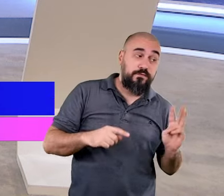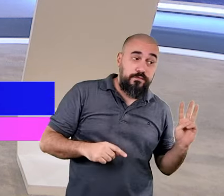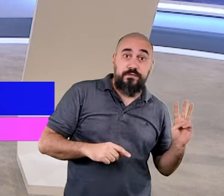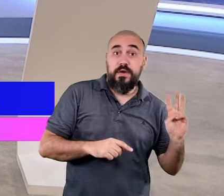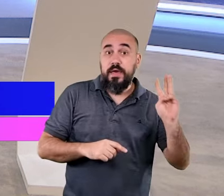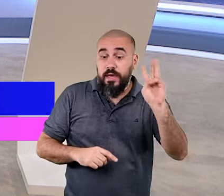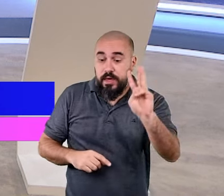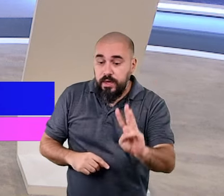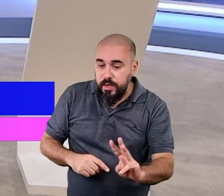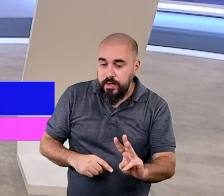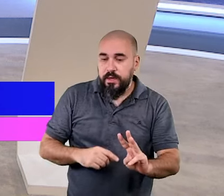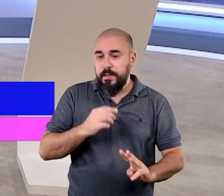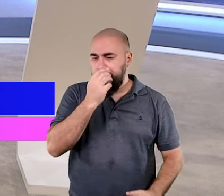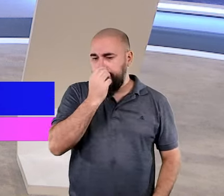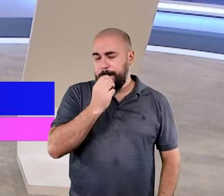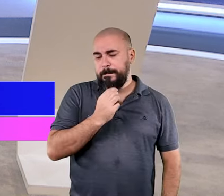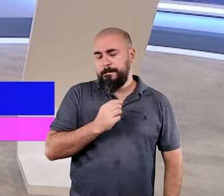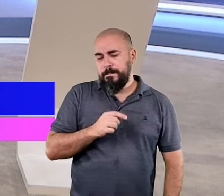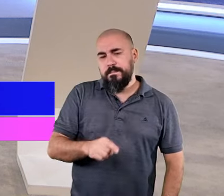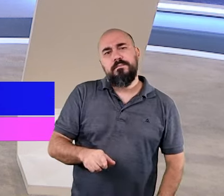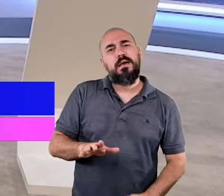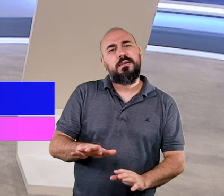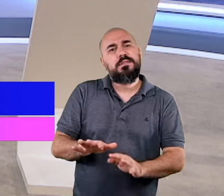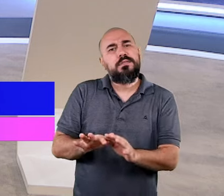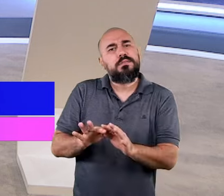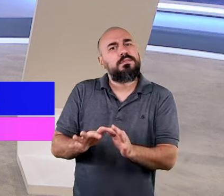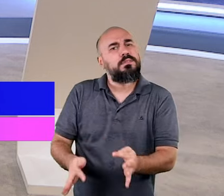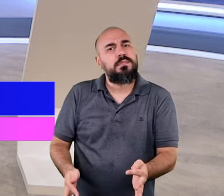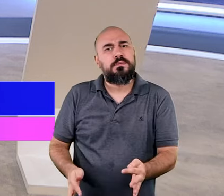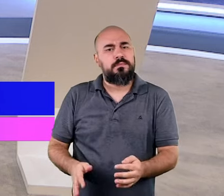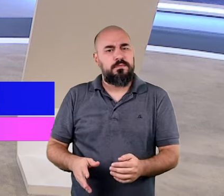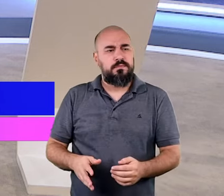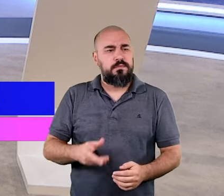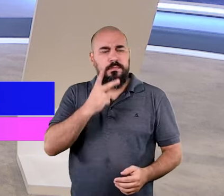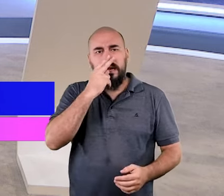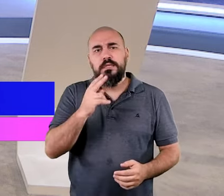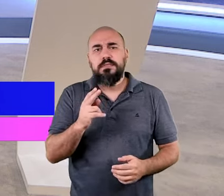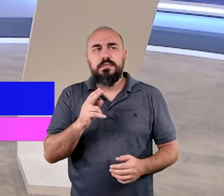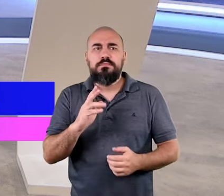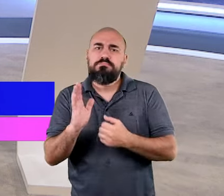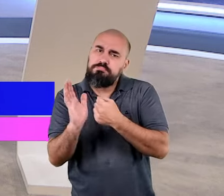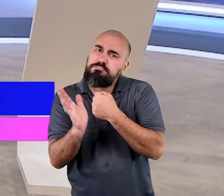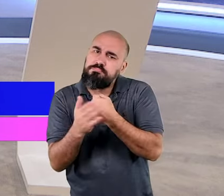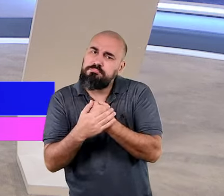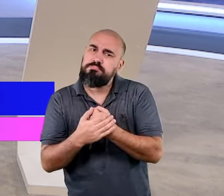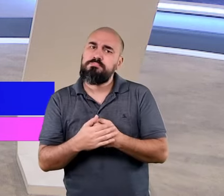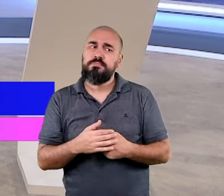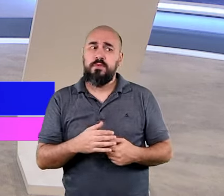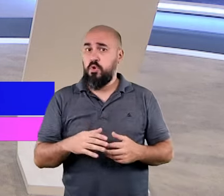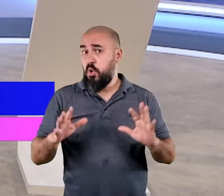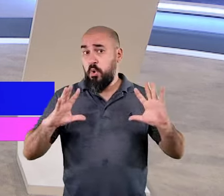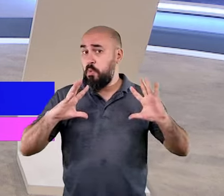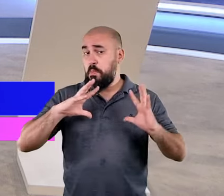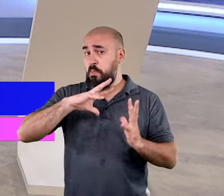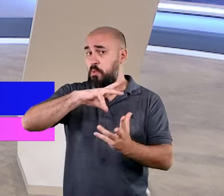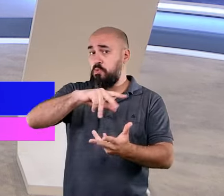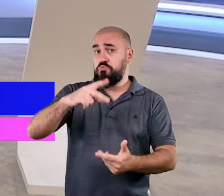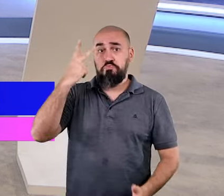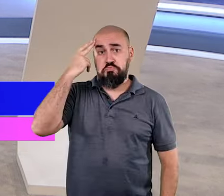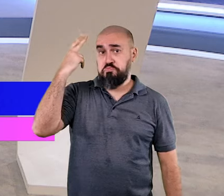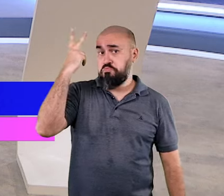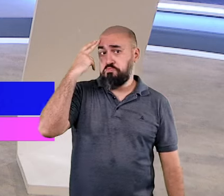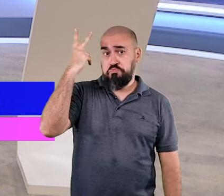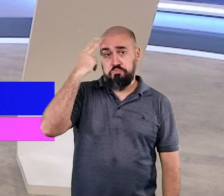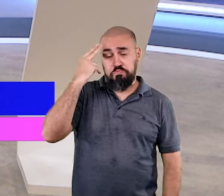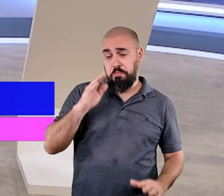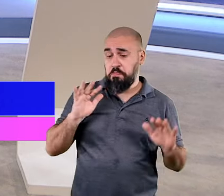foi um nascimento discreto. O mundo não parou para o nascimento de Jesus. A vida continuou para